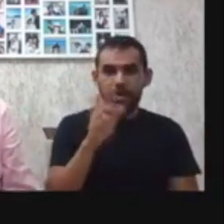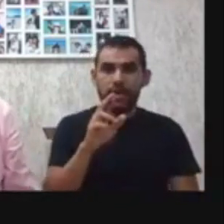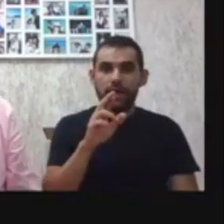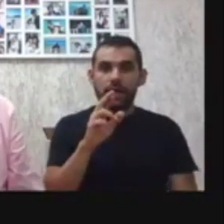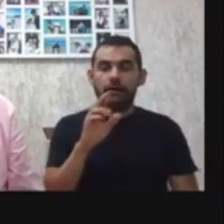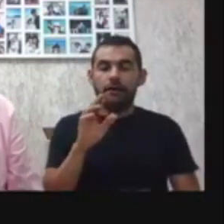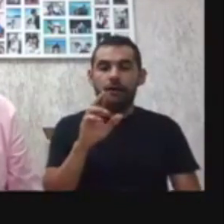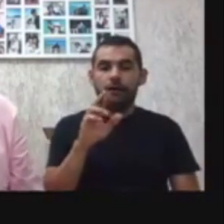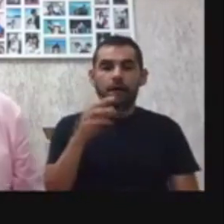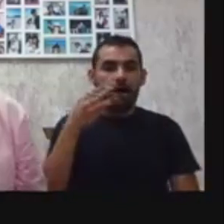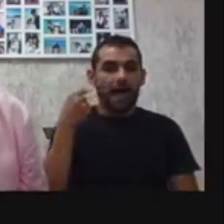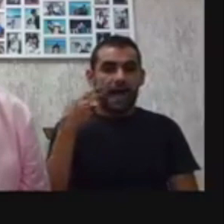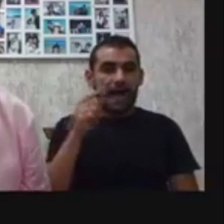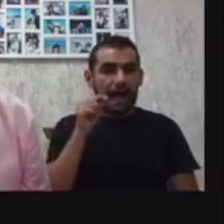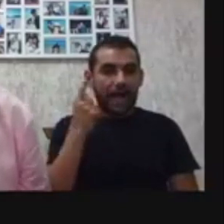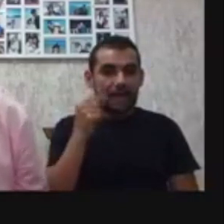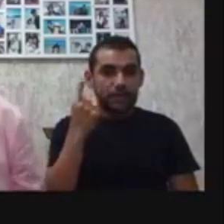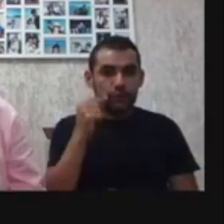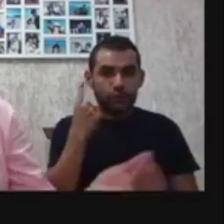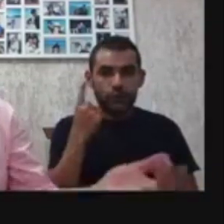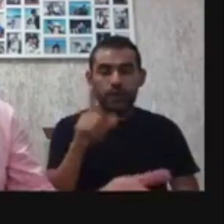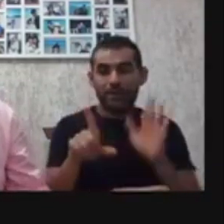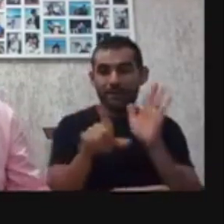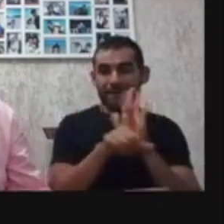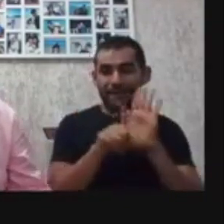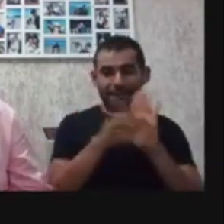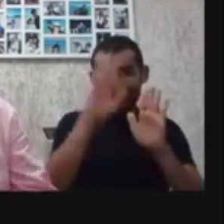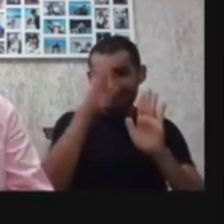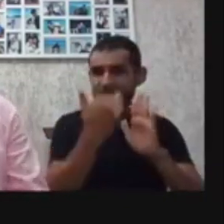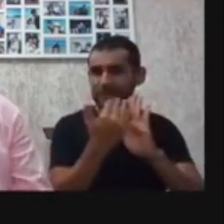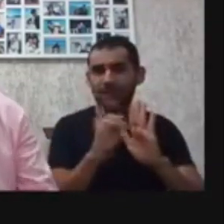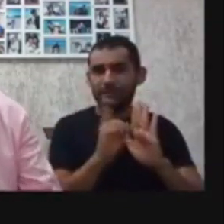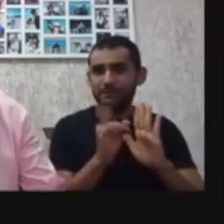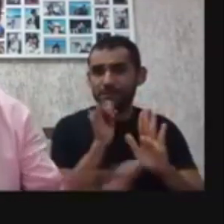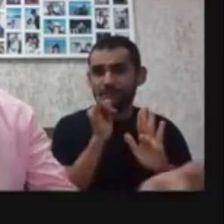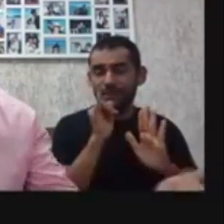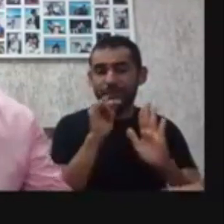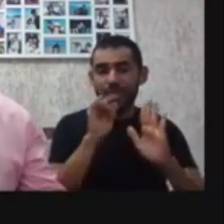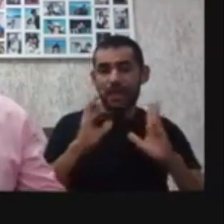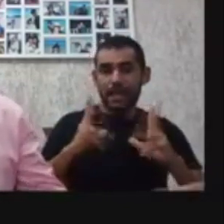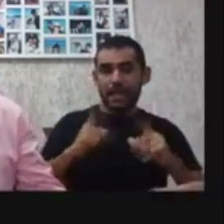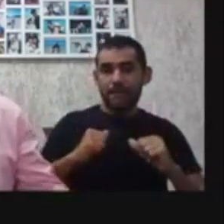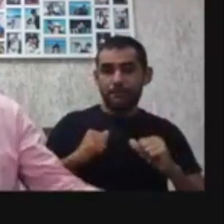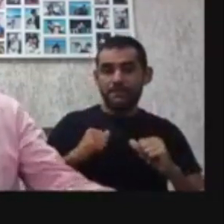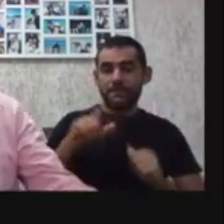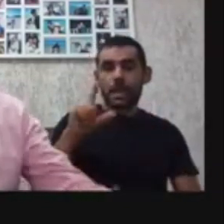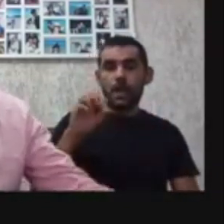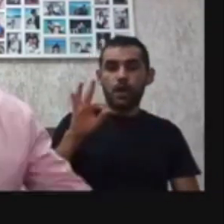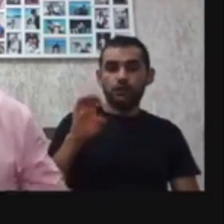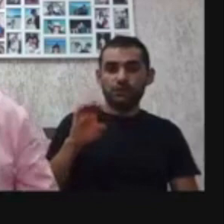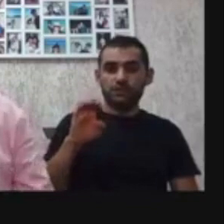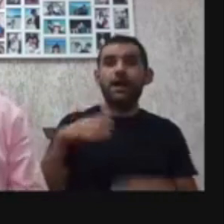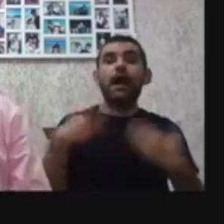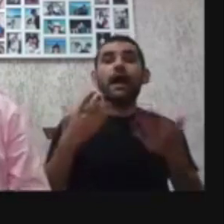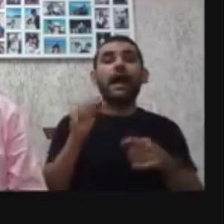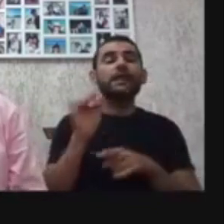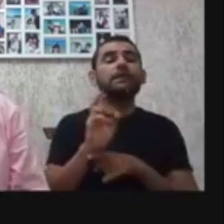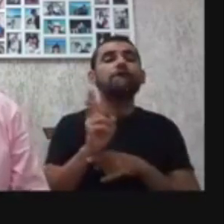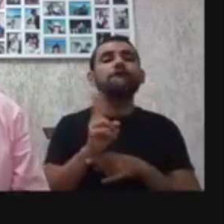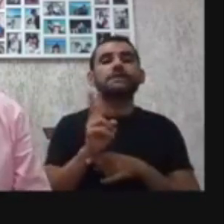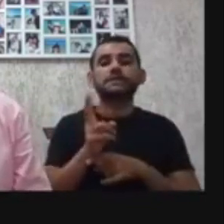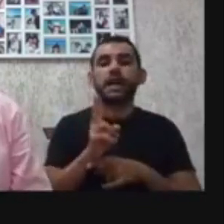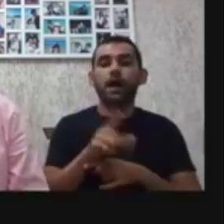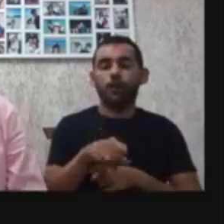ratos, nós temos leis nas nossas cidades que não são respeitadas, por exemplo, a limpeza de lotes, cadê os fiscais para